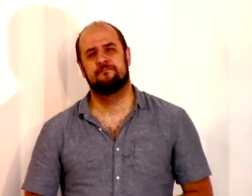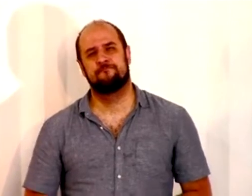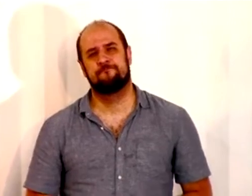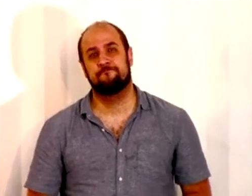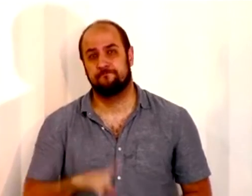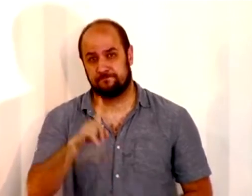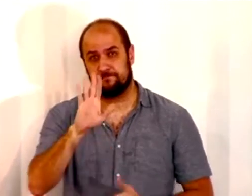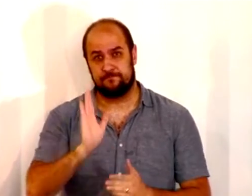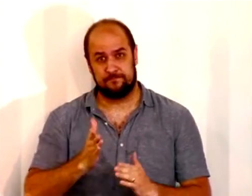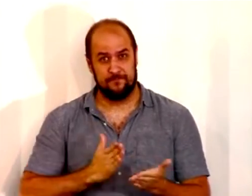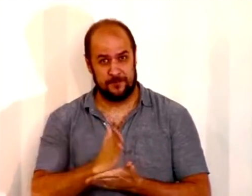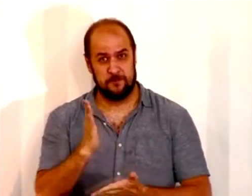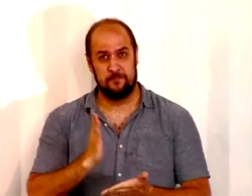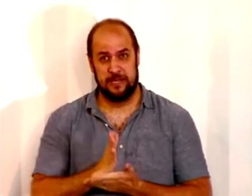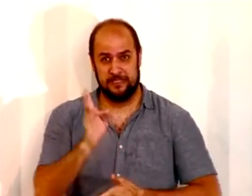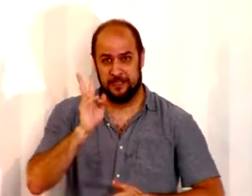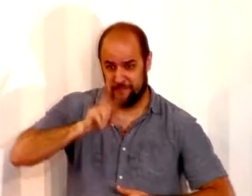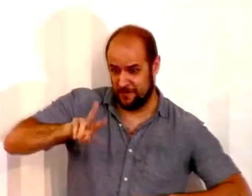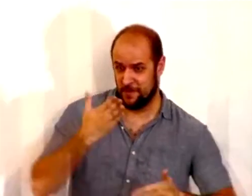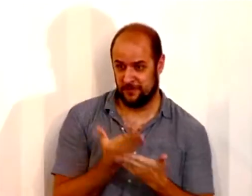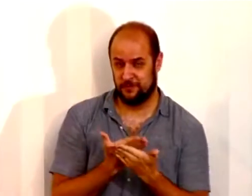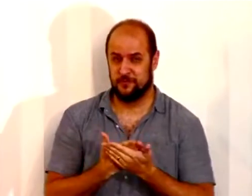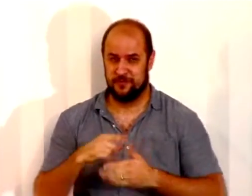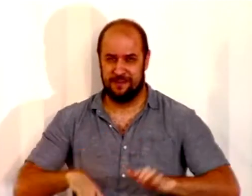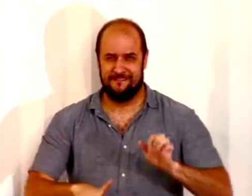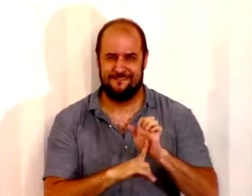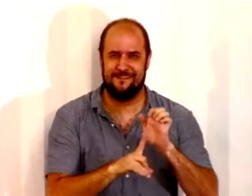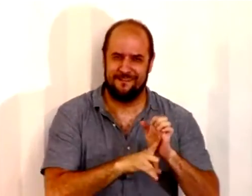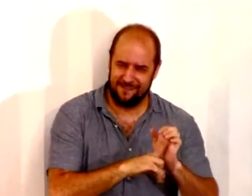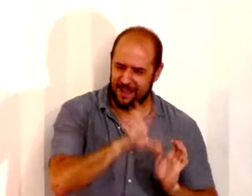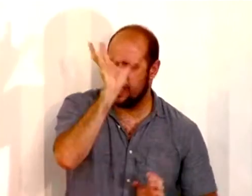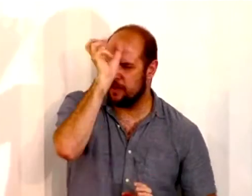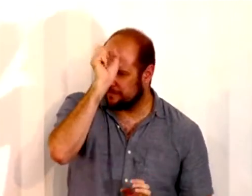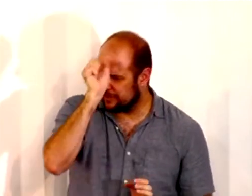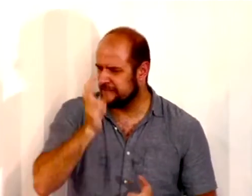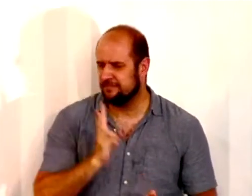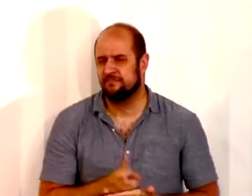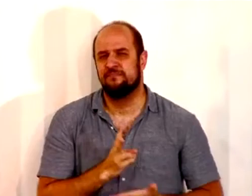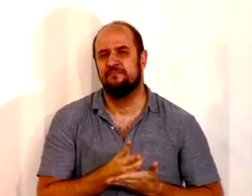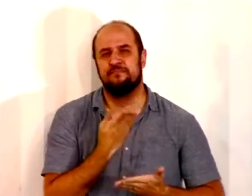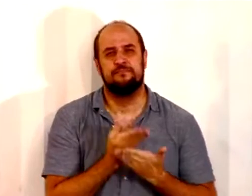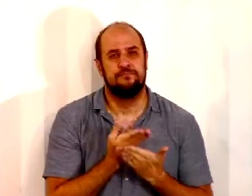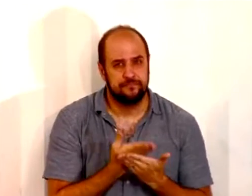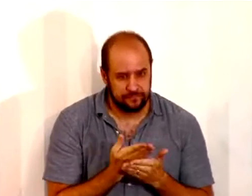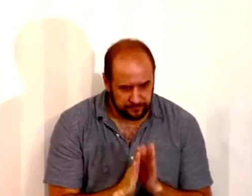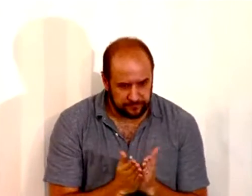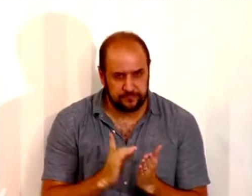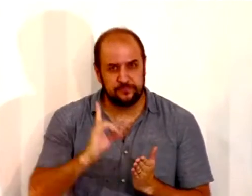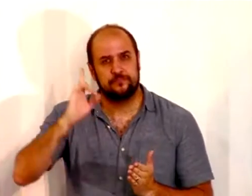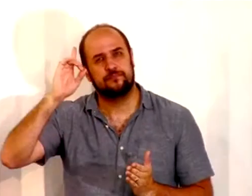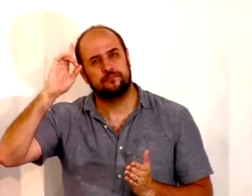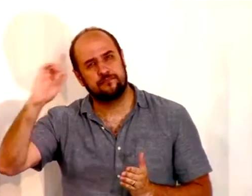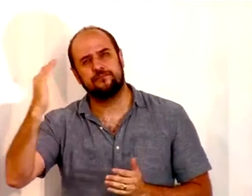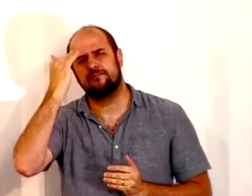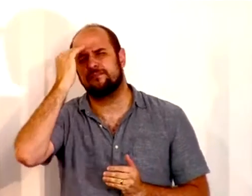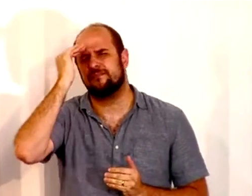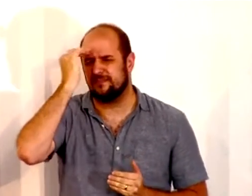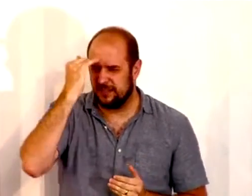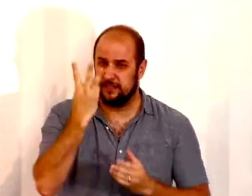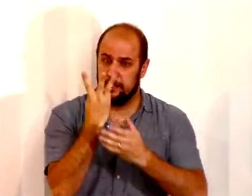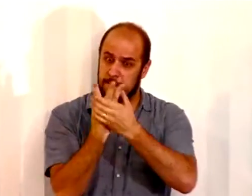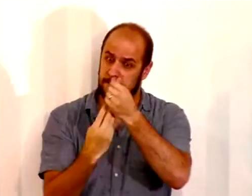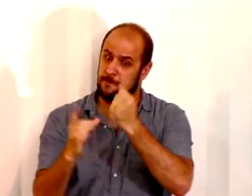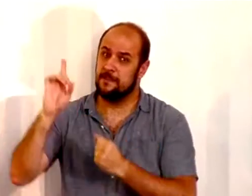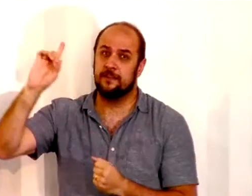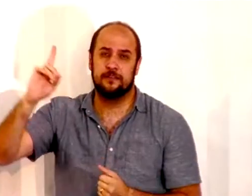pela classe de catecúmenos, pela classe de integração, fez discipulado com alguém, estudou a palavra de Deus e quer entender o mistério da